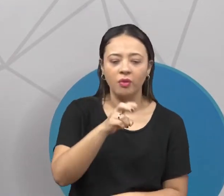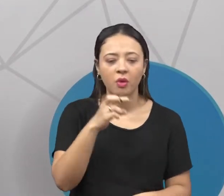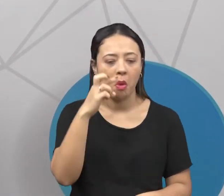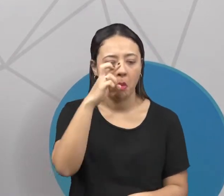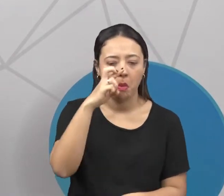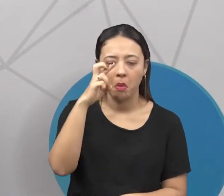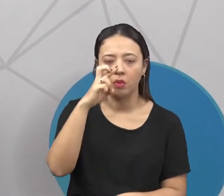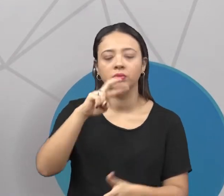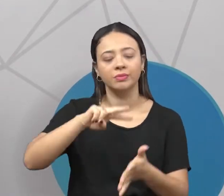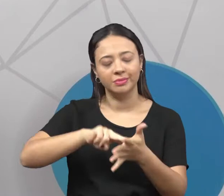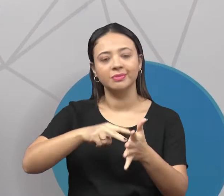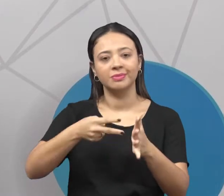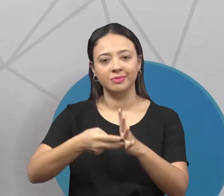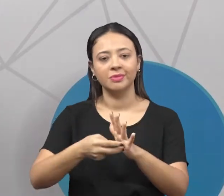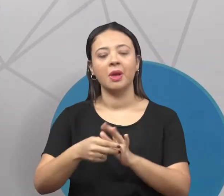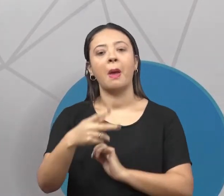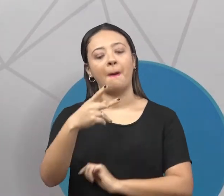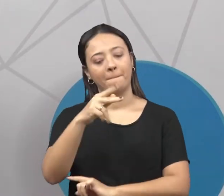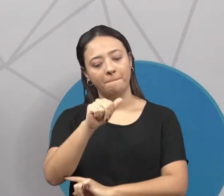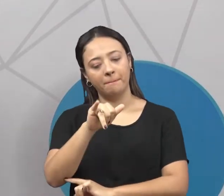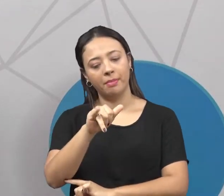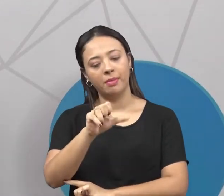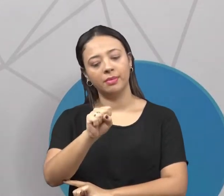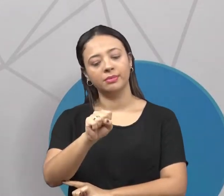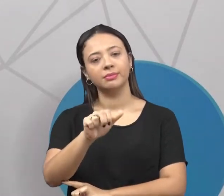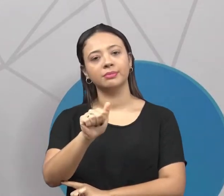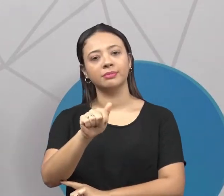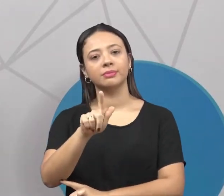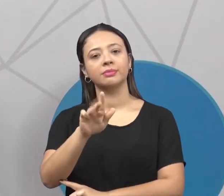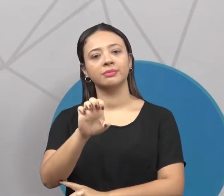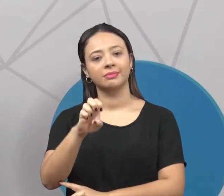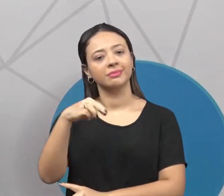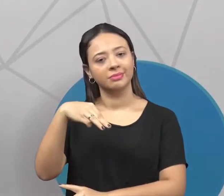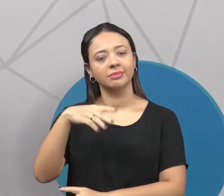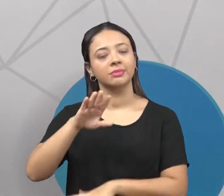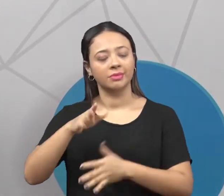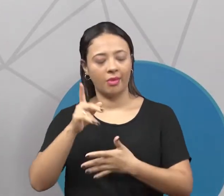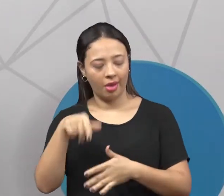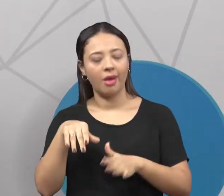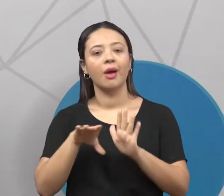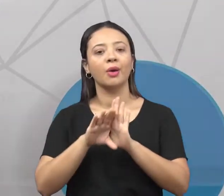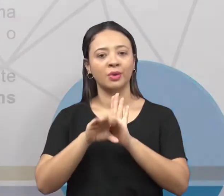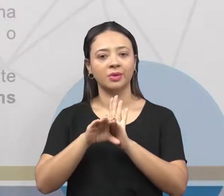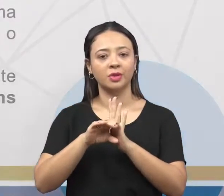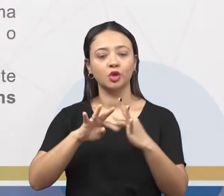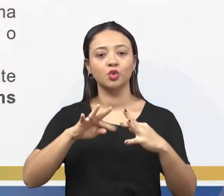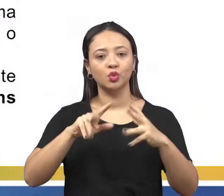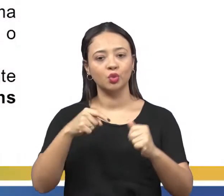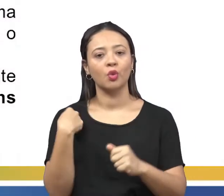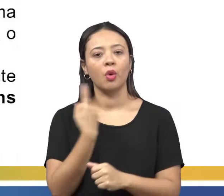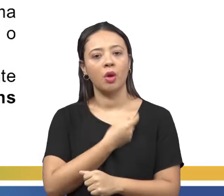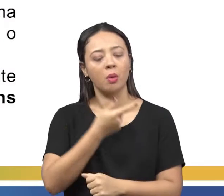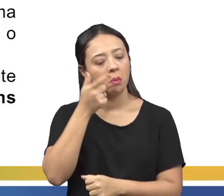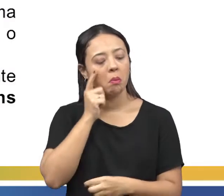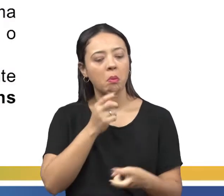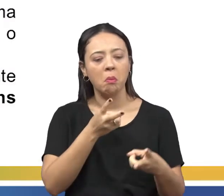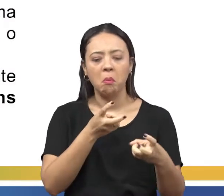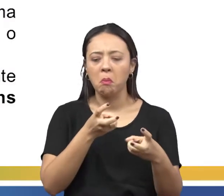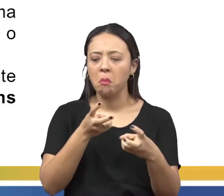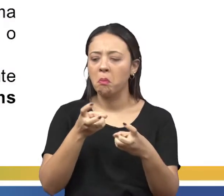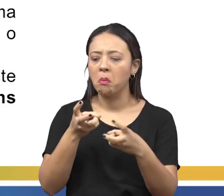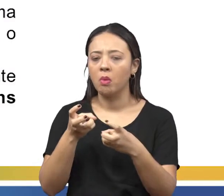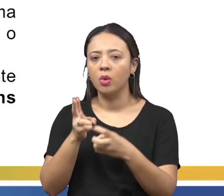observa chama-se paisagem. Então, a paisagem realmente esse é o conceito, né? Ele refere-se a tudo que podemos perceber,